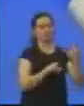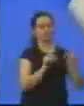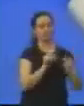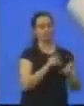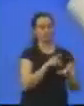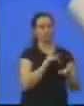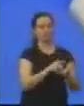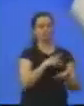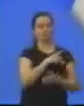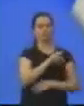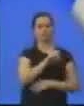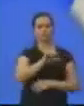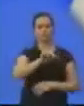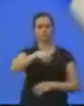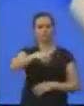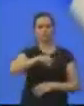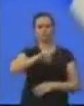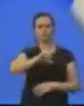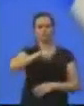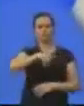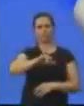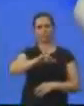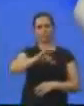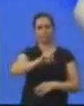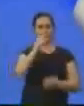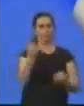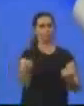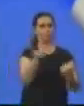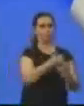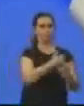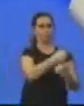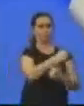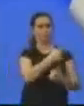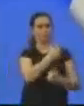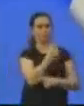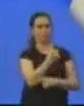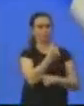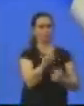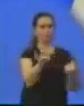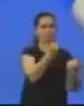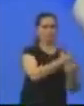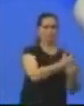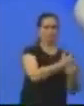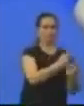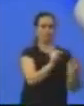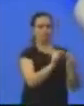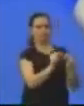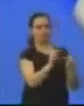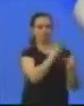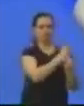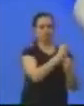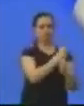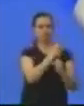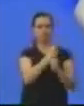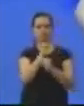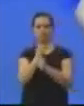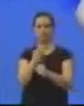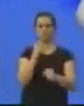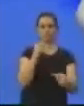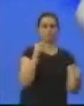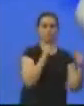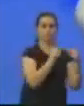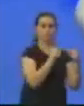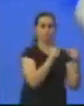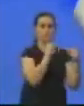coisa. É um polinômio, vou substituir o valor da função, o menos 1. Substituo, faço as contas corretamente e encontro o